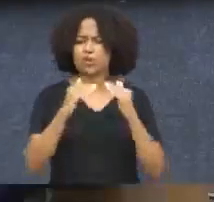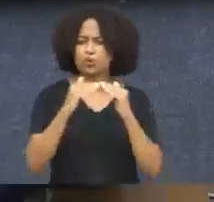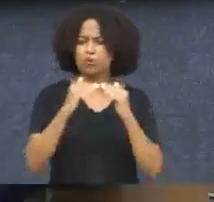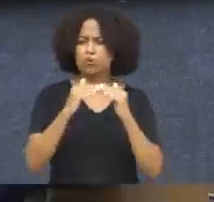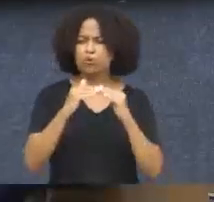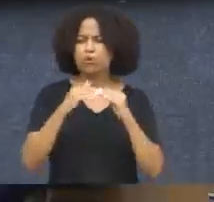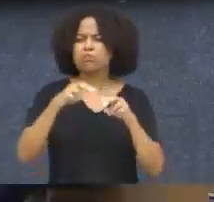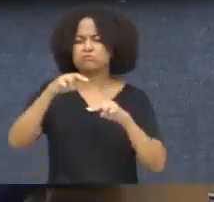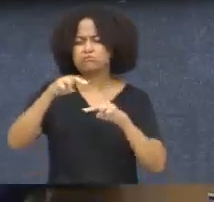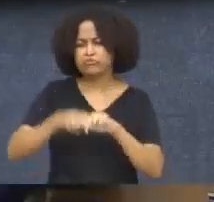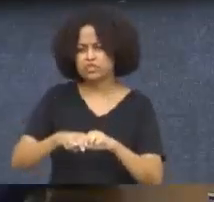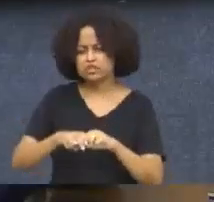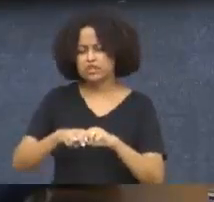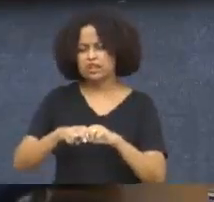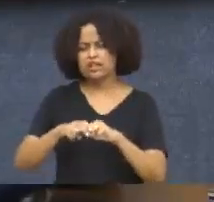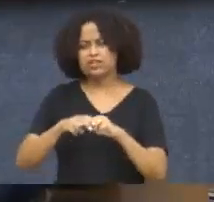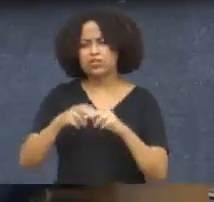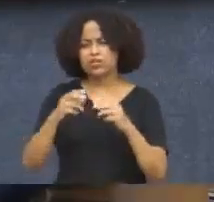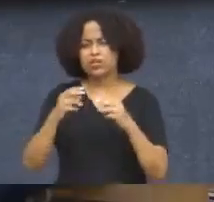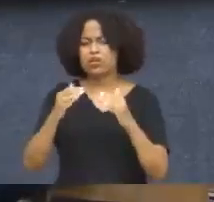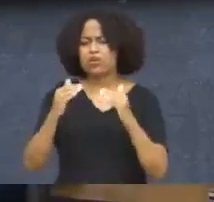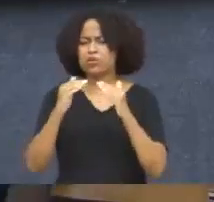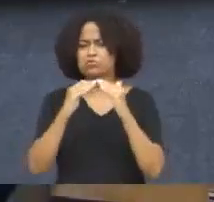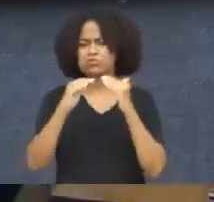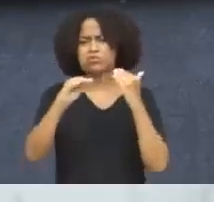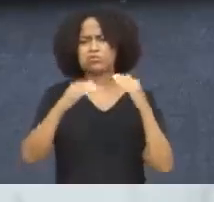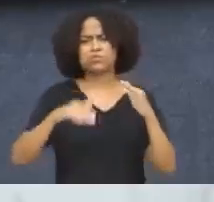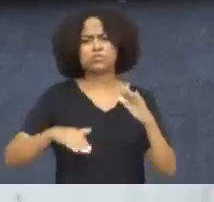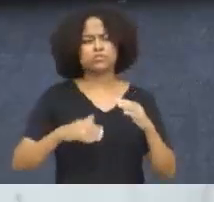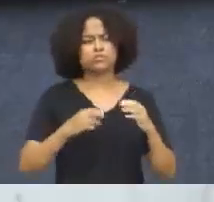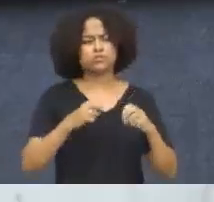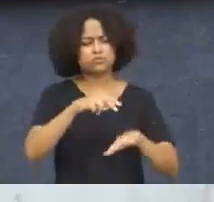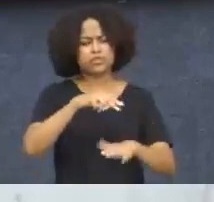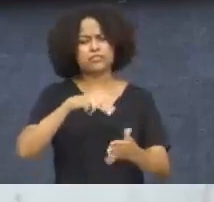permaneçam como estão, os contrários que se manifestem. Aprovado.